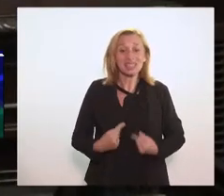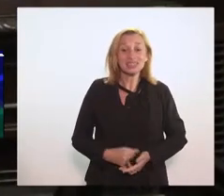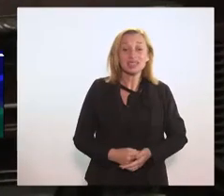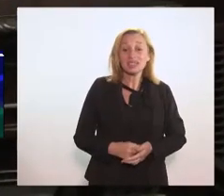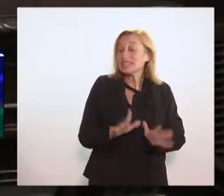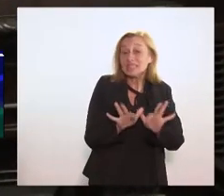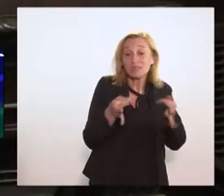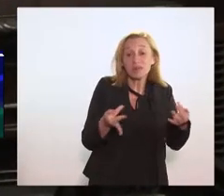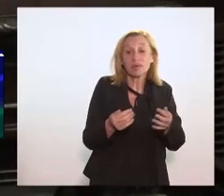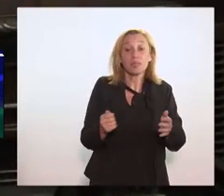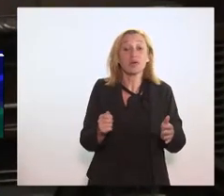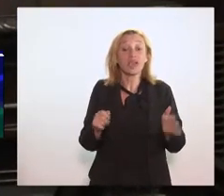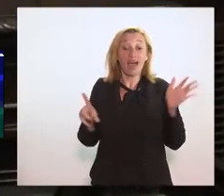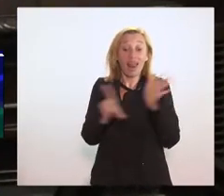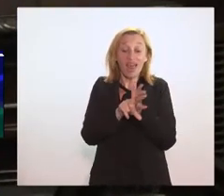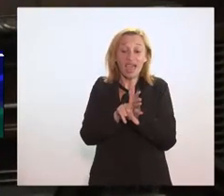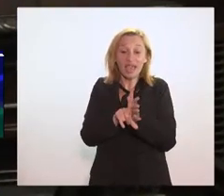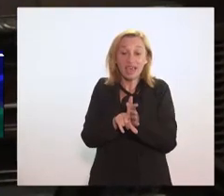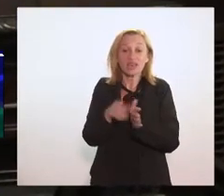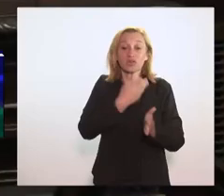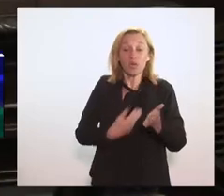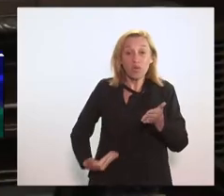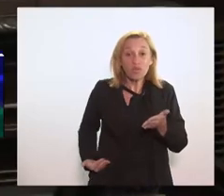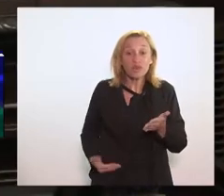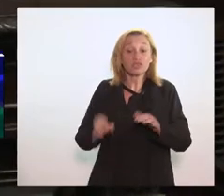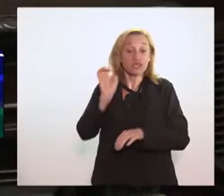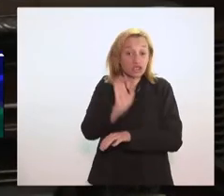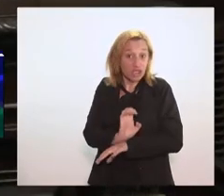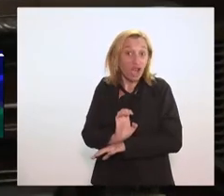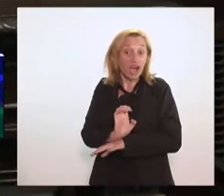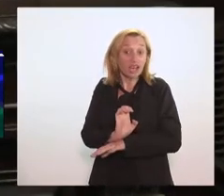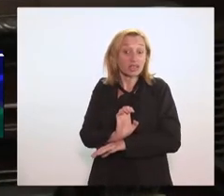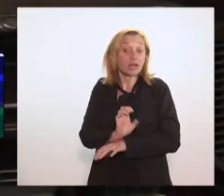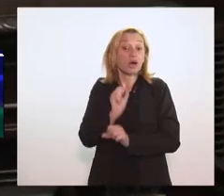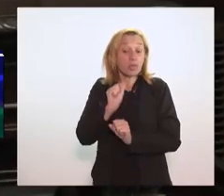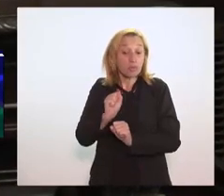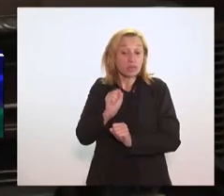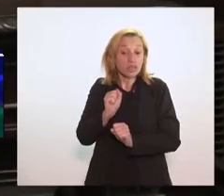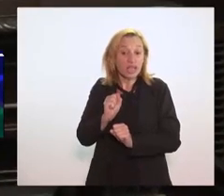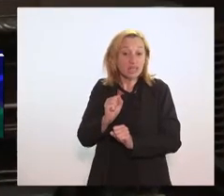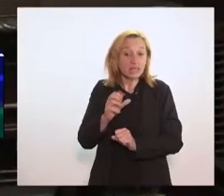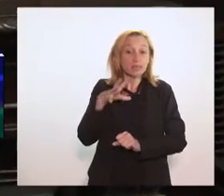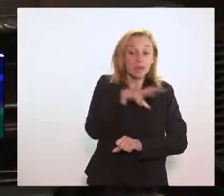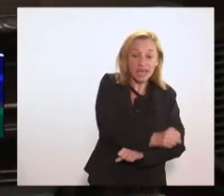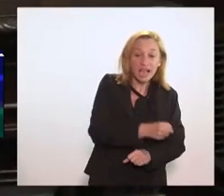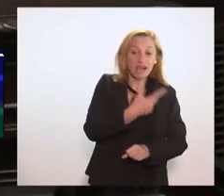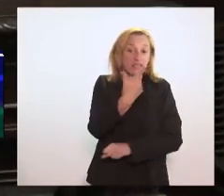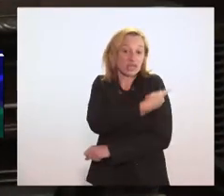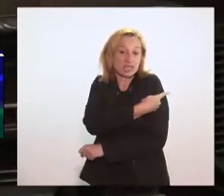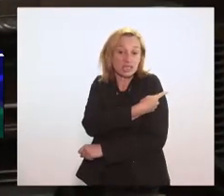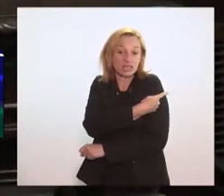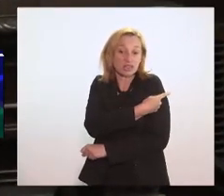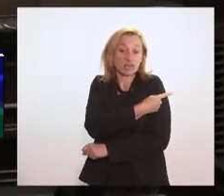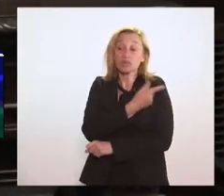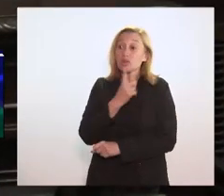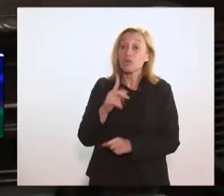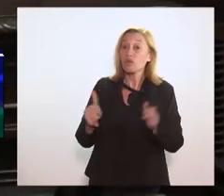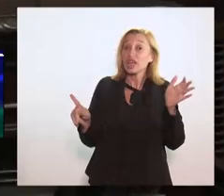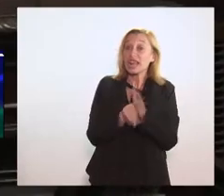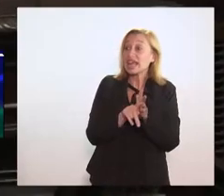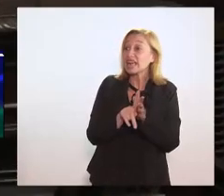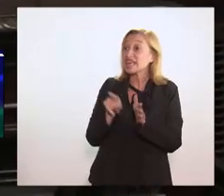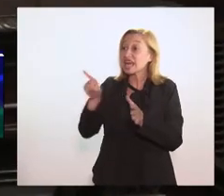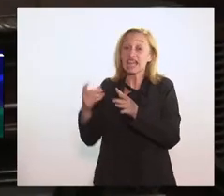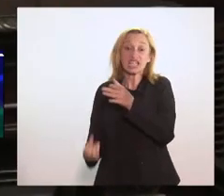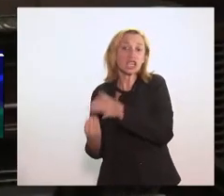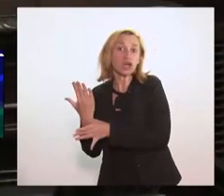porque a lei que aprovou que o governo do Estado pudesse buscar a vacina não foi uma lei de sua autoria. Simplesmente a